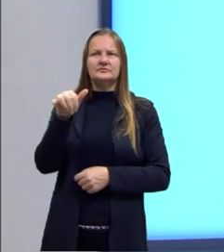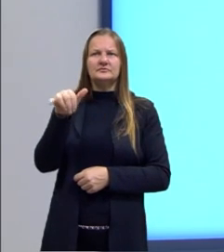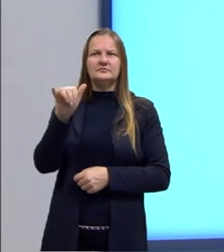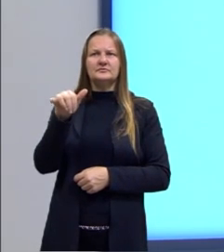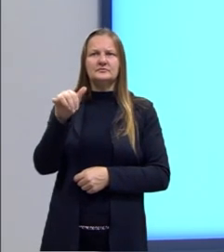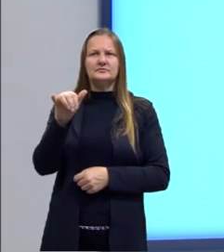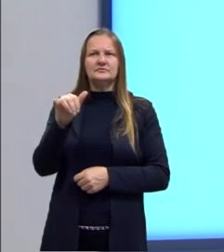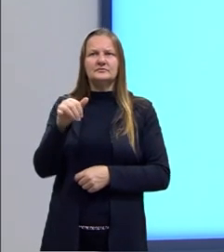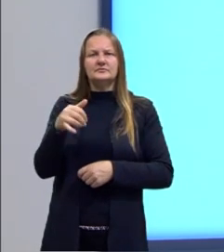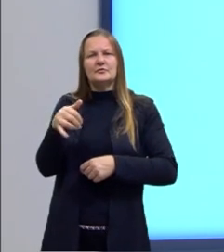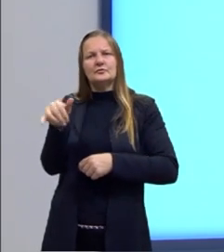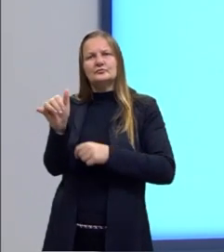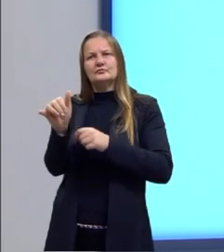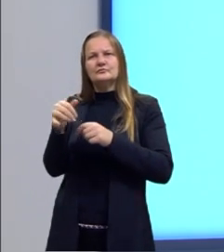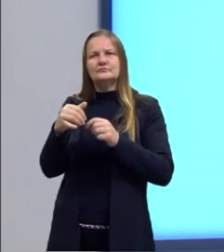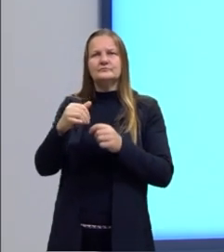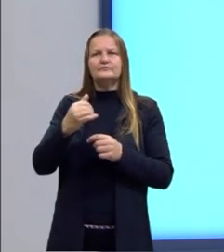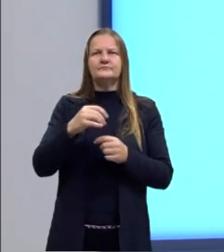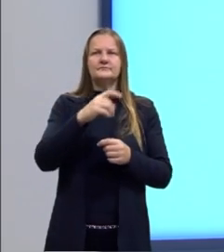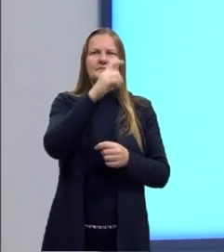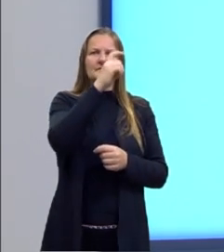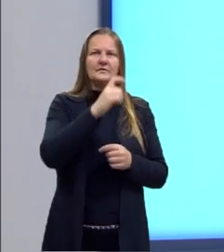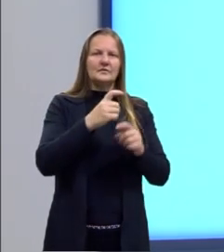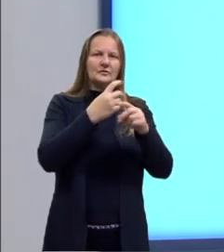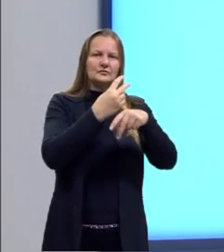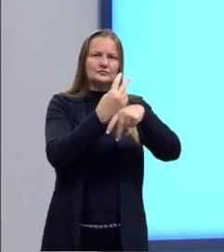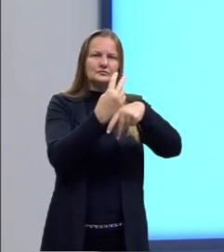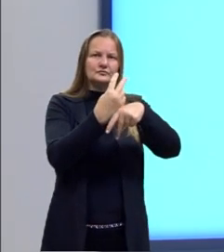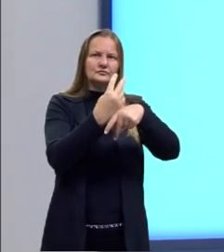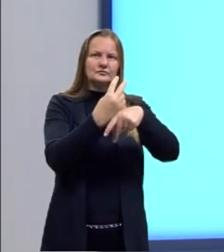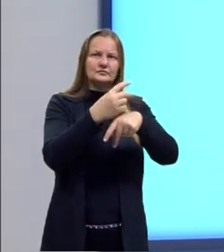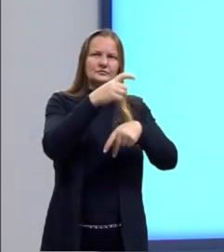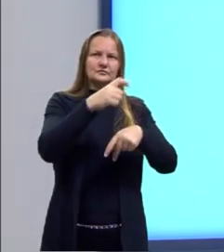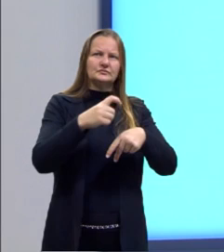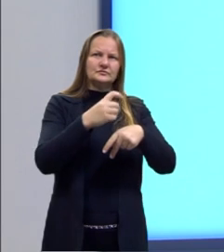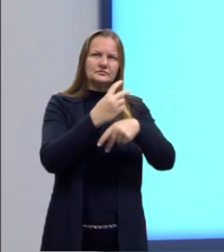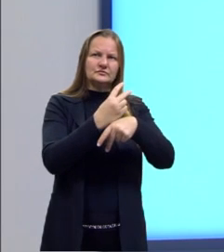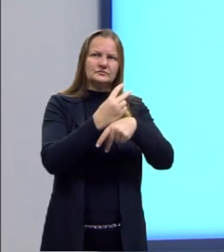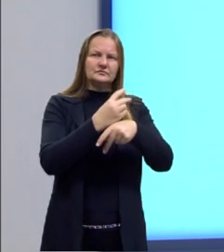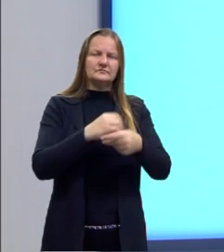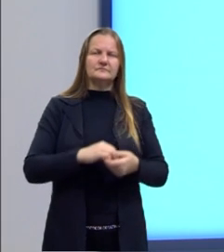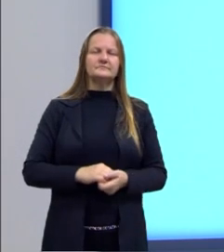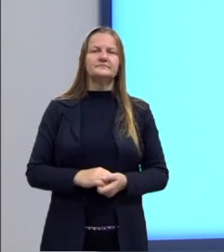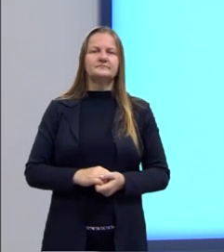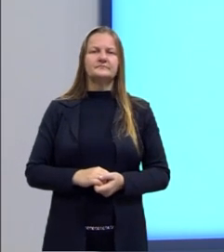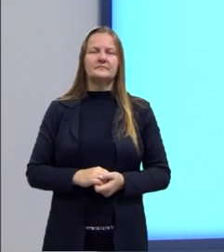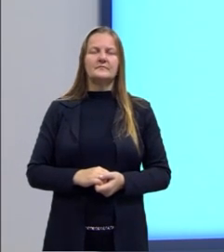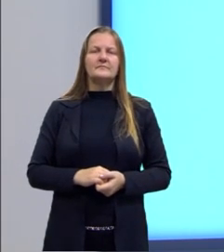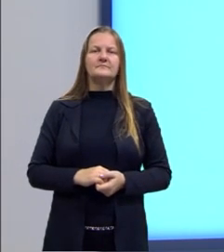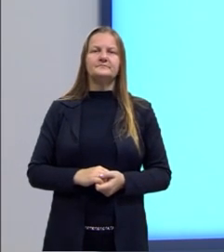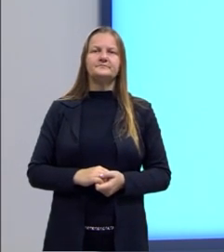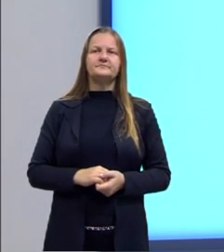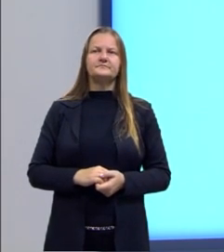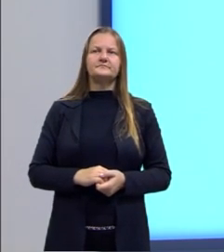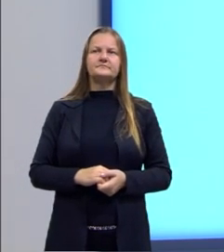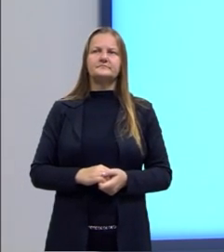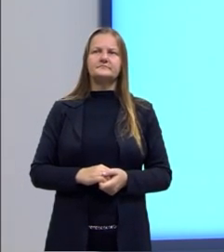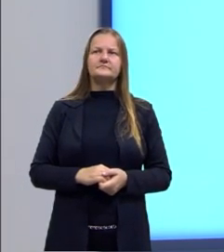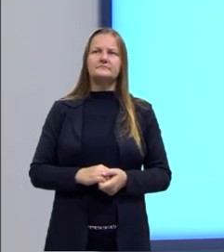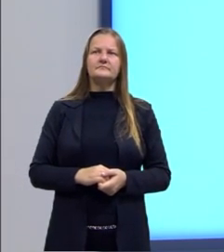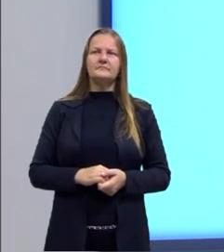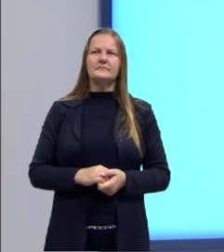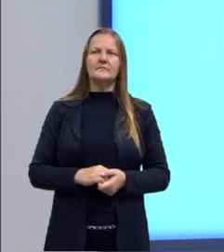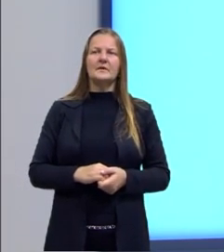mesmo invertido é a que parece um X mesmo amor pela morfologia tá então aqui podemos